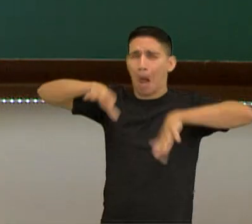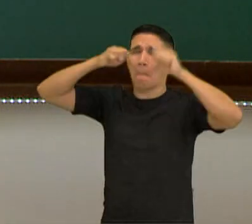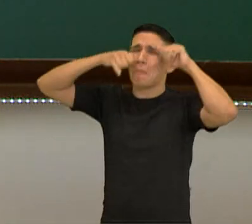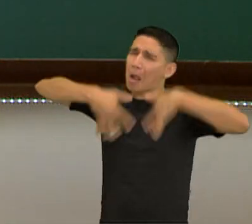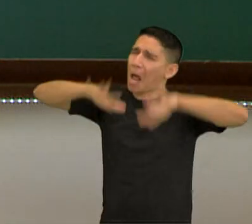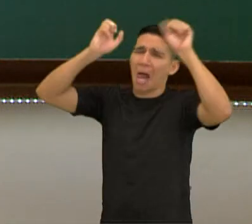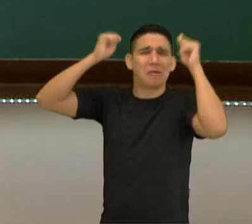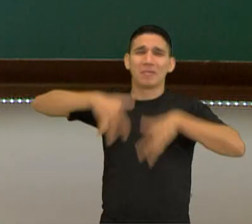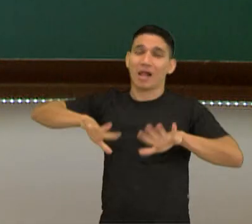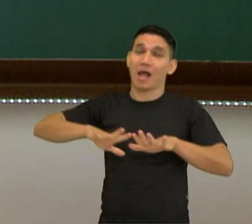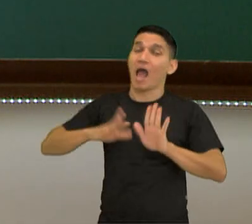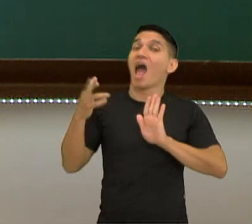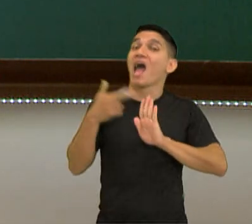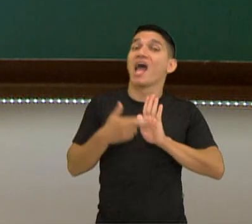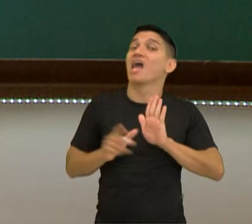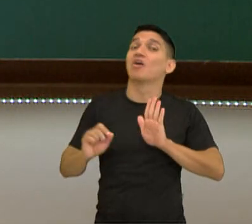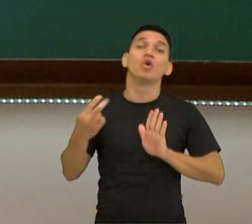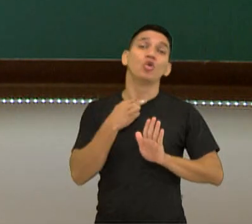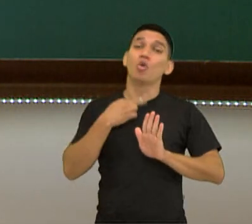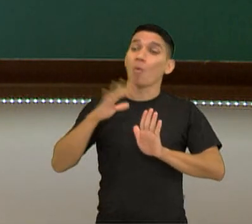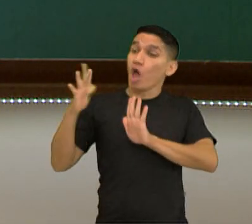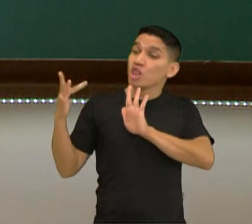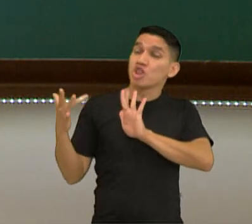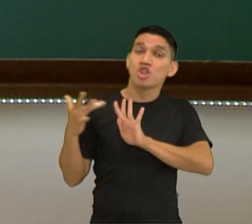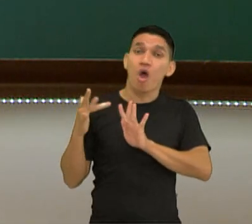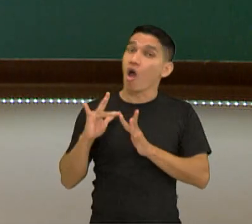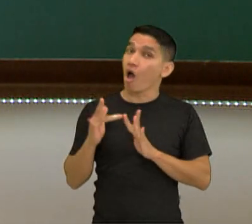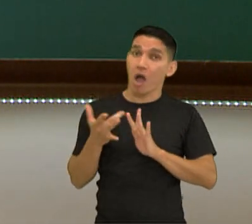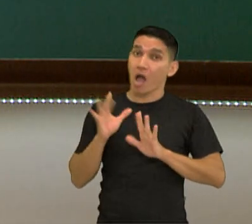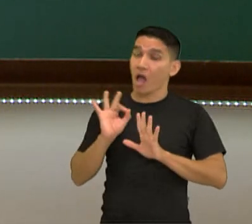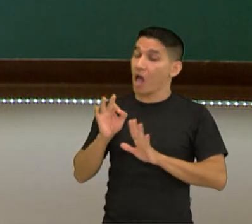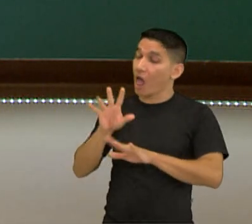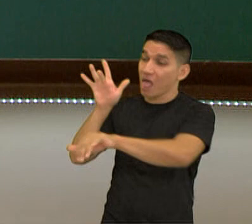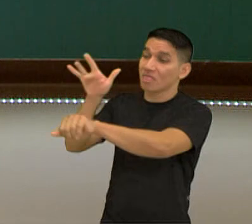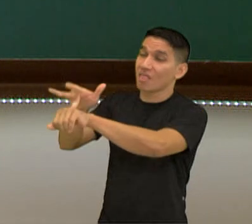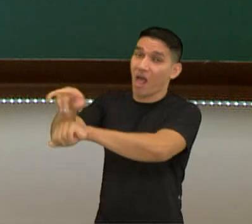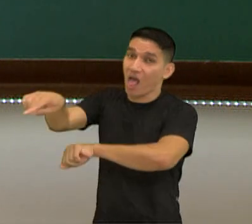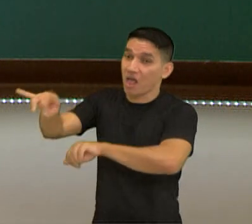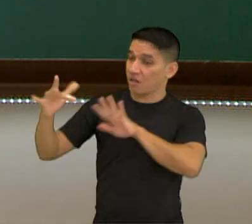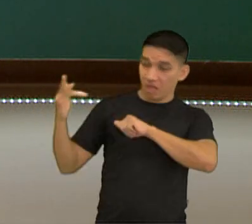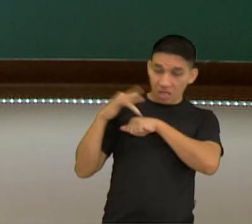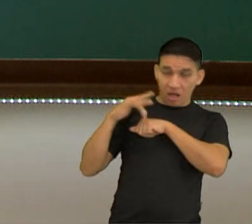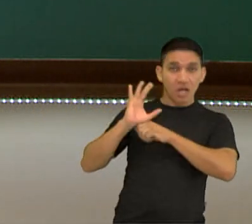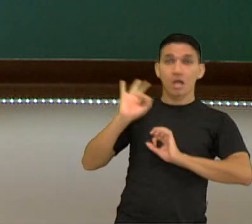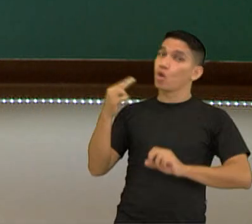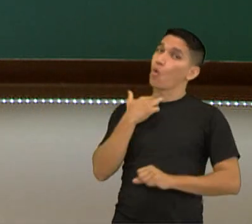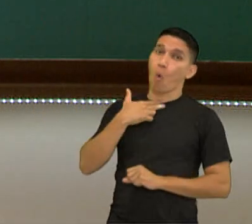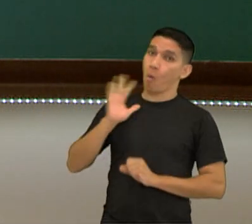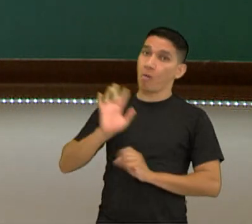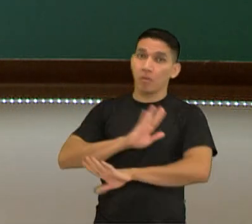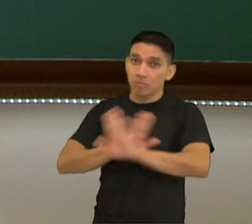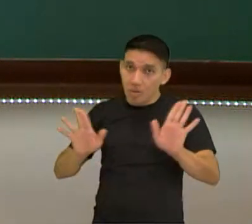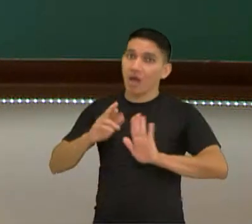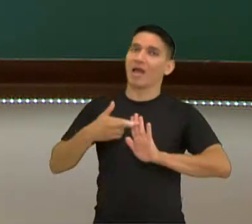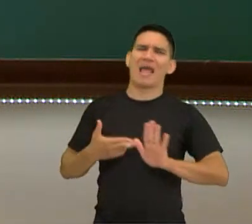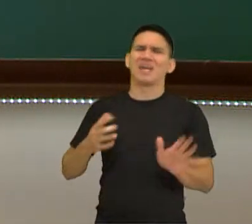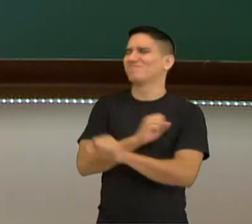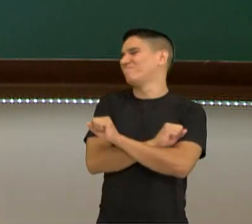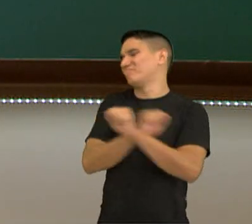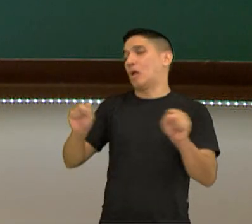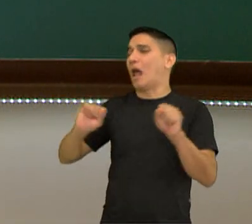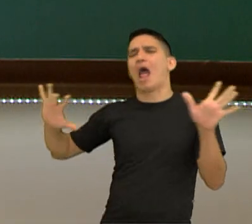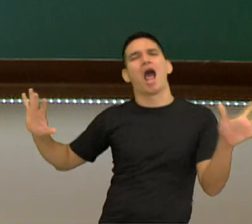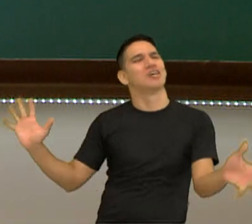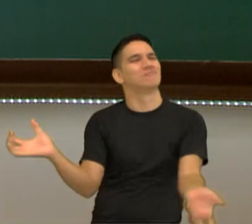a regra era não tocar nem quem estava observando ela e nem ela em quem ela estava observando. Ela não aguenta, ela o